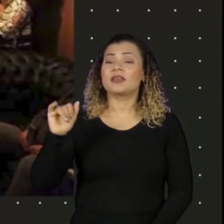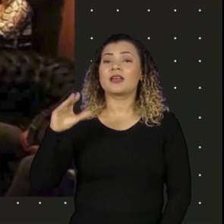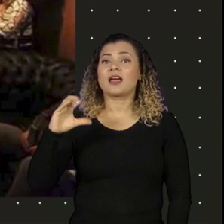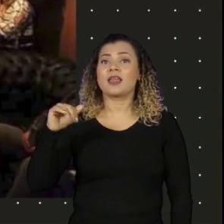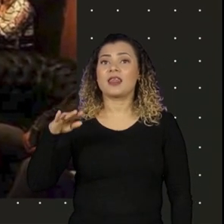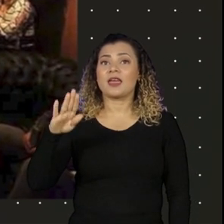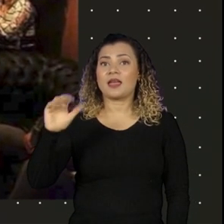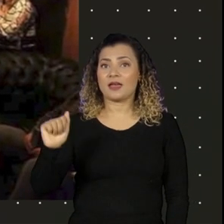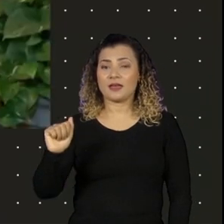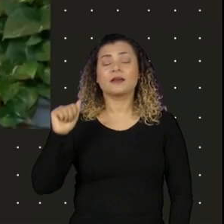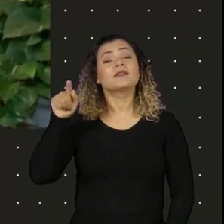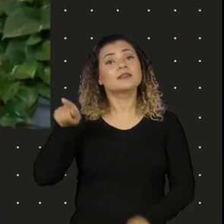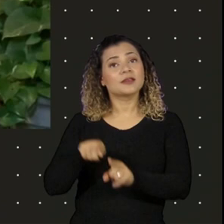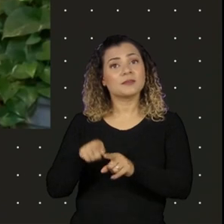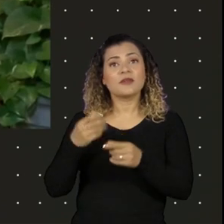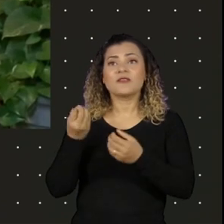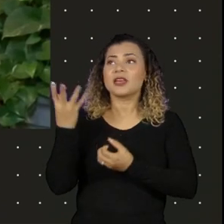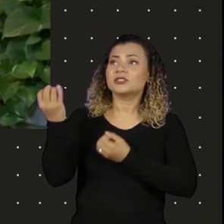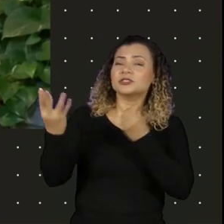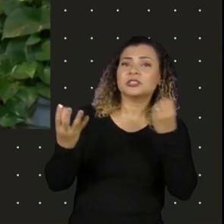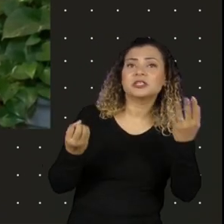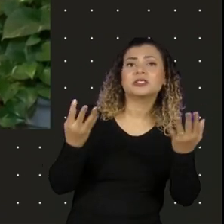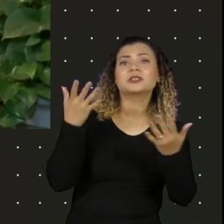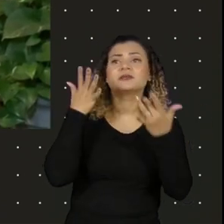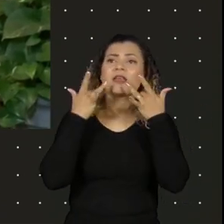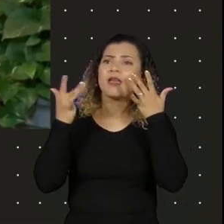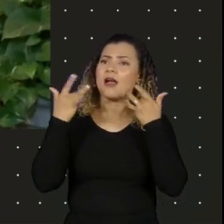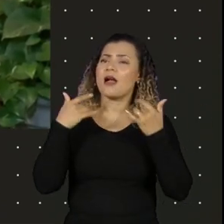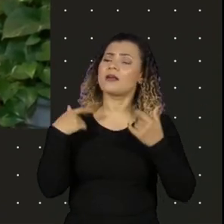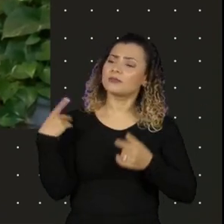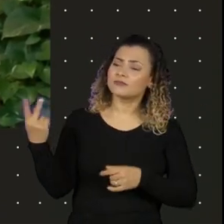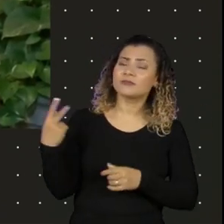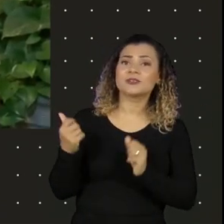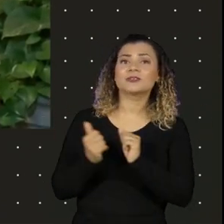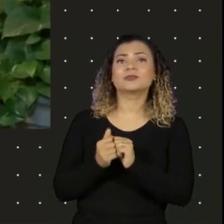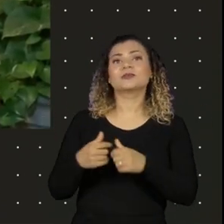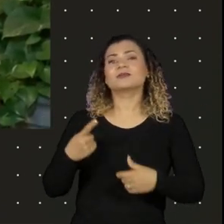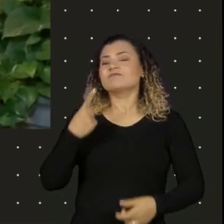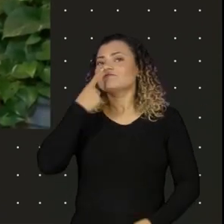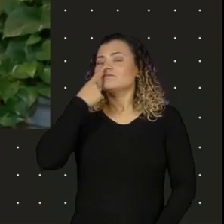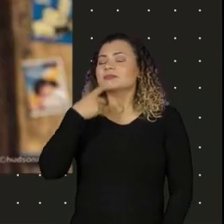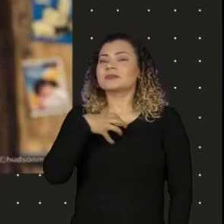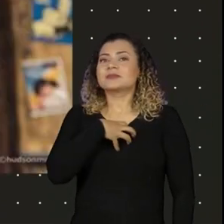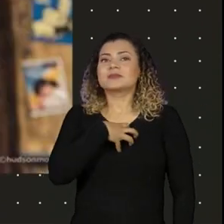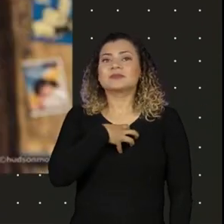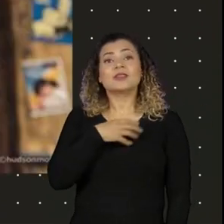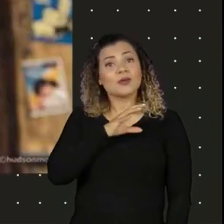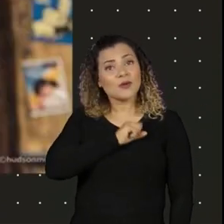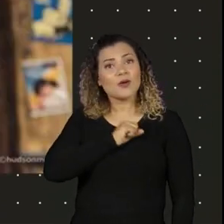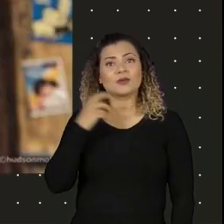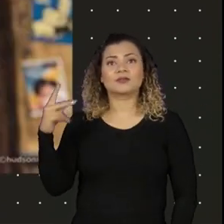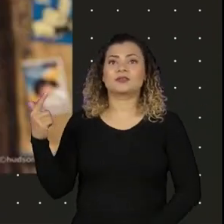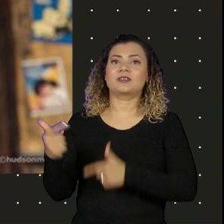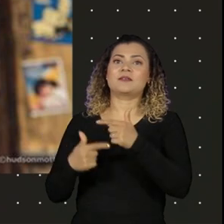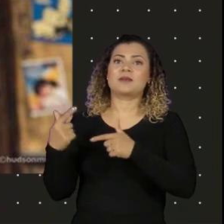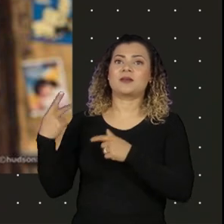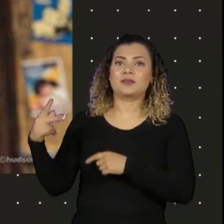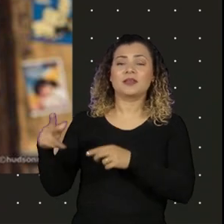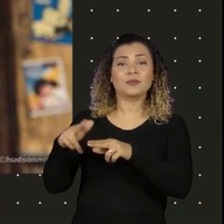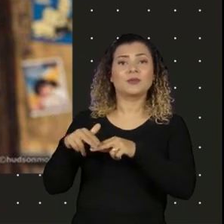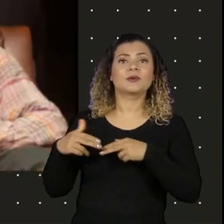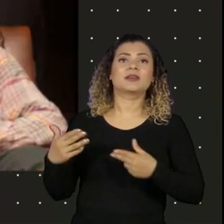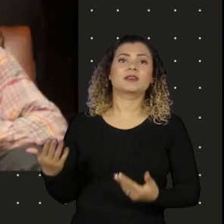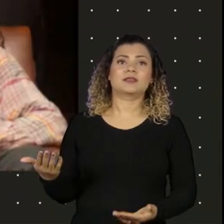cara. Viajando com as peças e... Eu me encontrei ali, né, cara? Eu gosto do trabalho do Mário por isso,